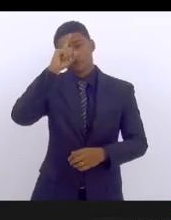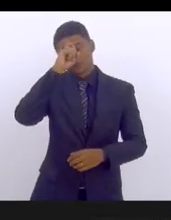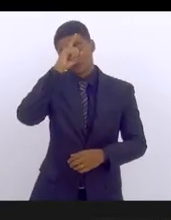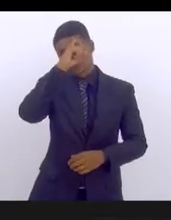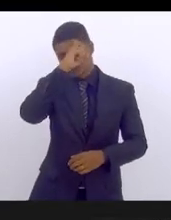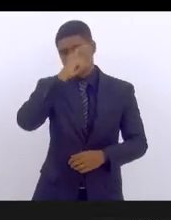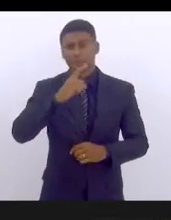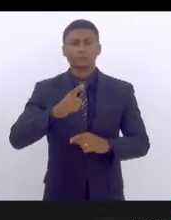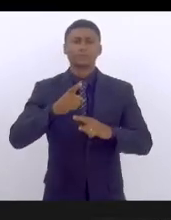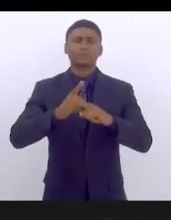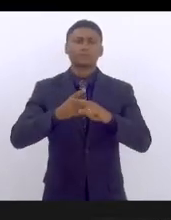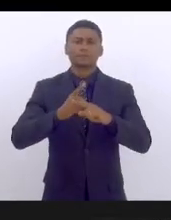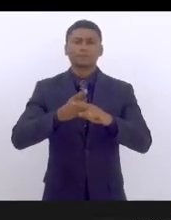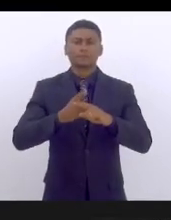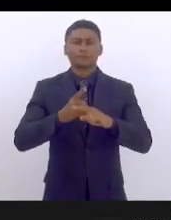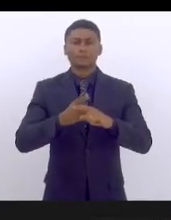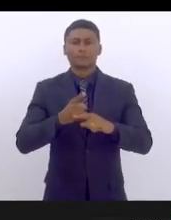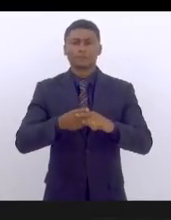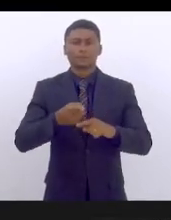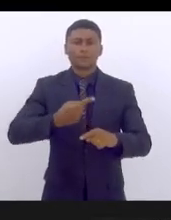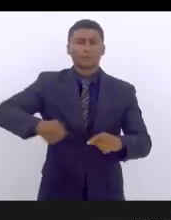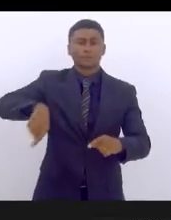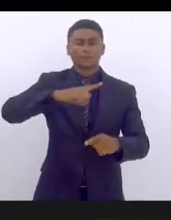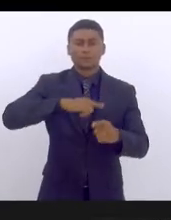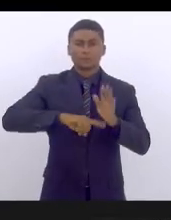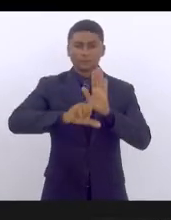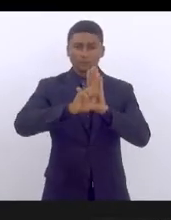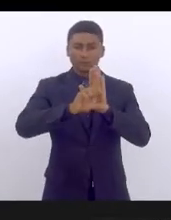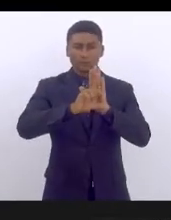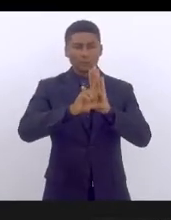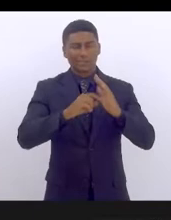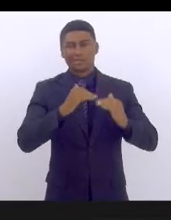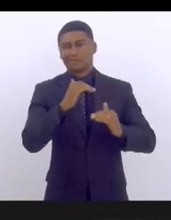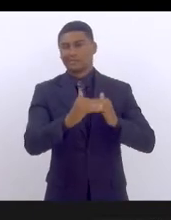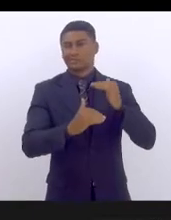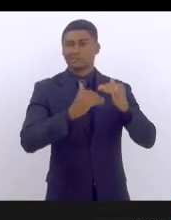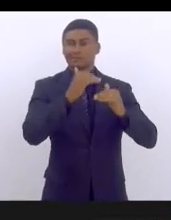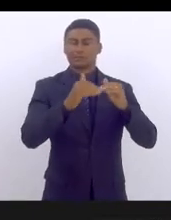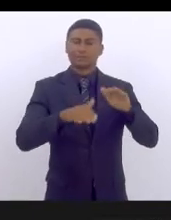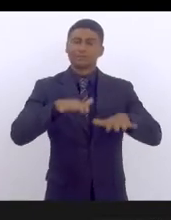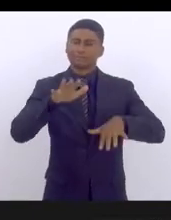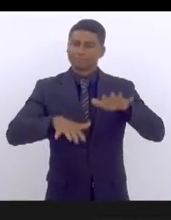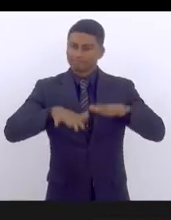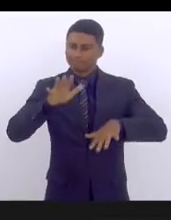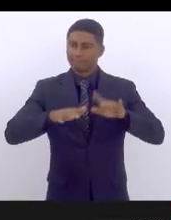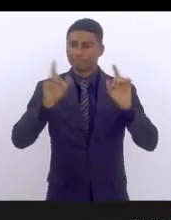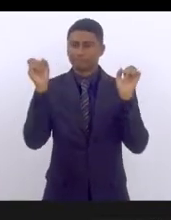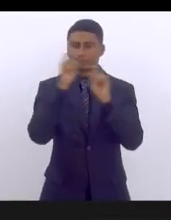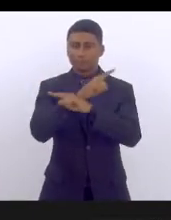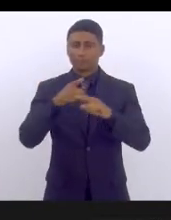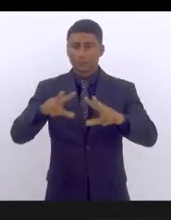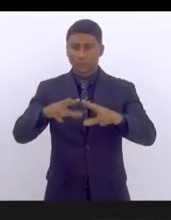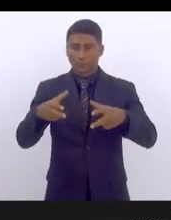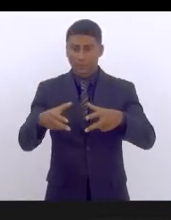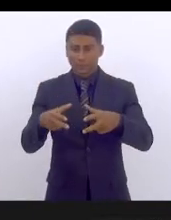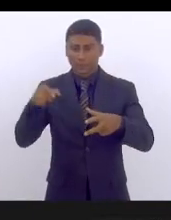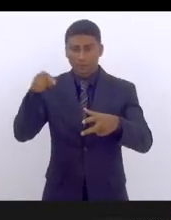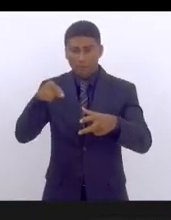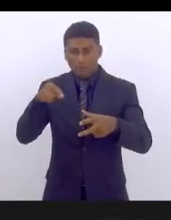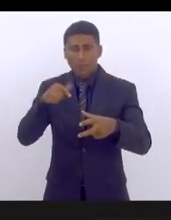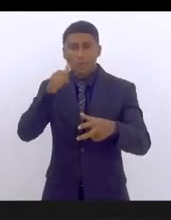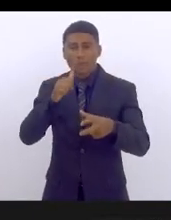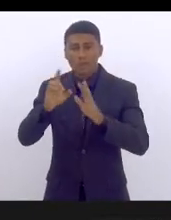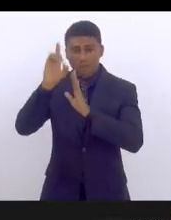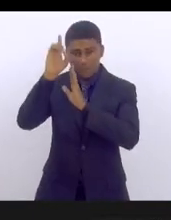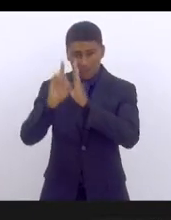gente conseguir avançar nas nossas legislações. A Comissão de Defesa dos Direitos da Mulher